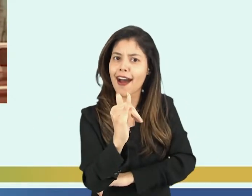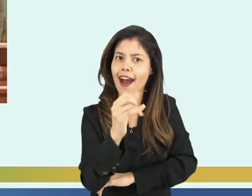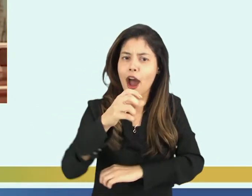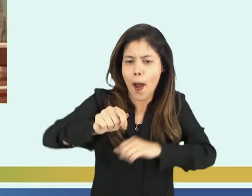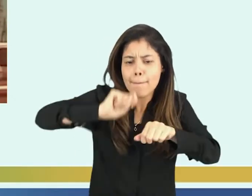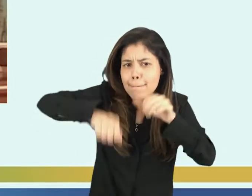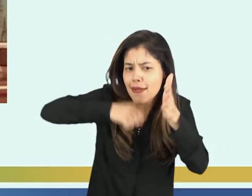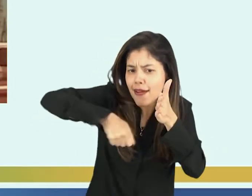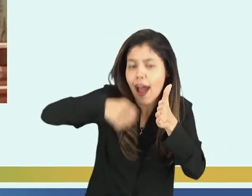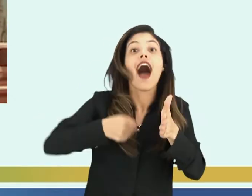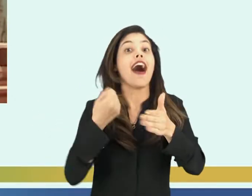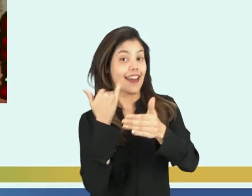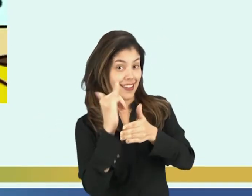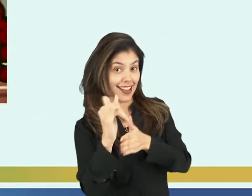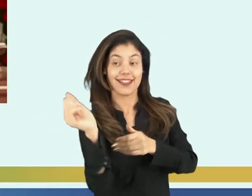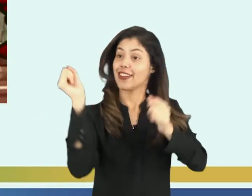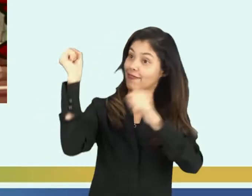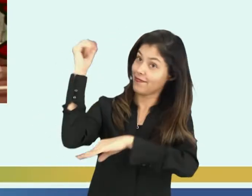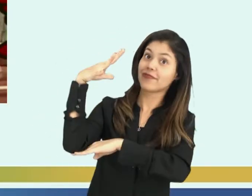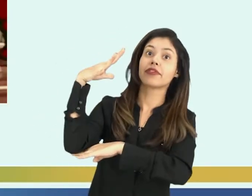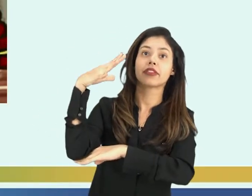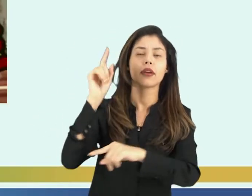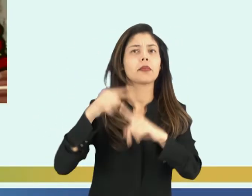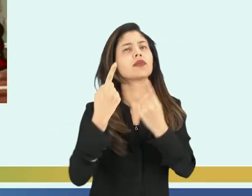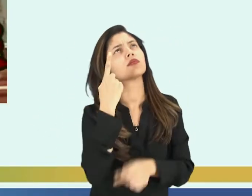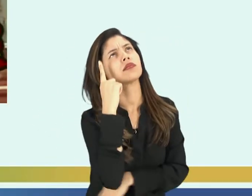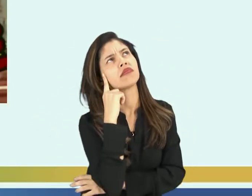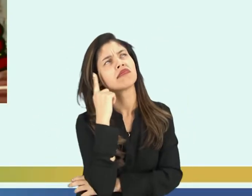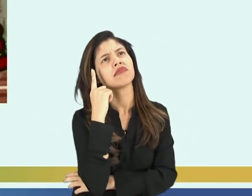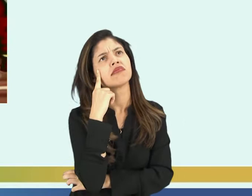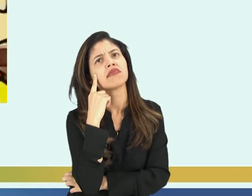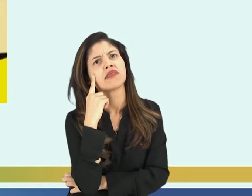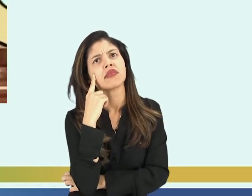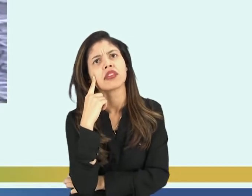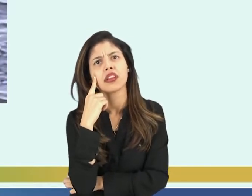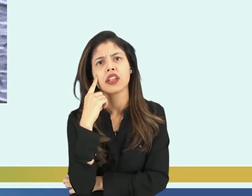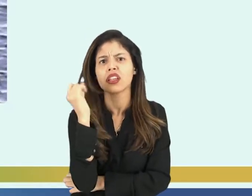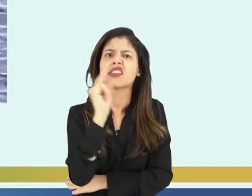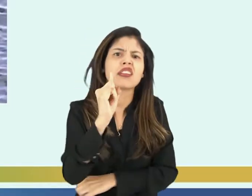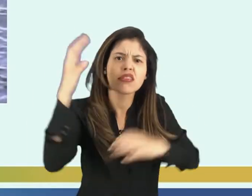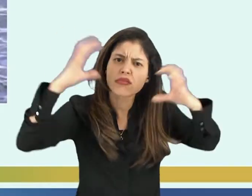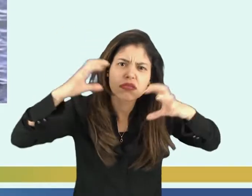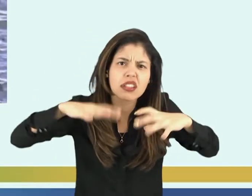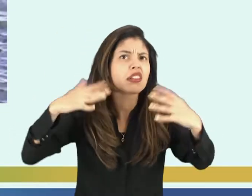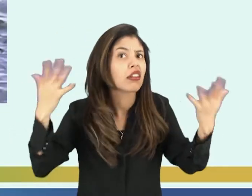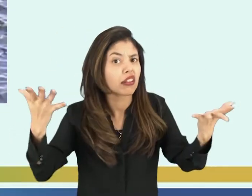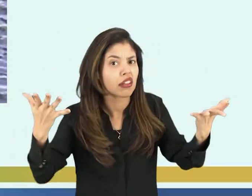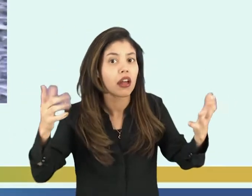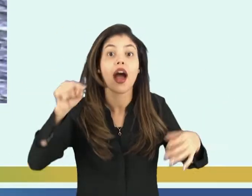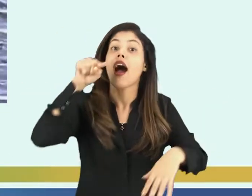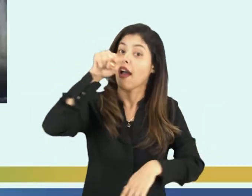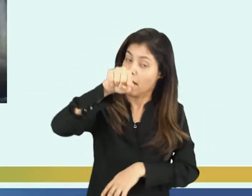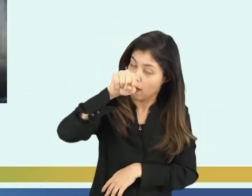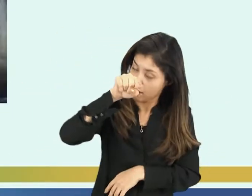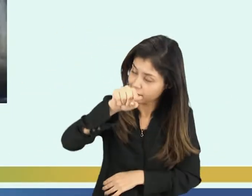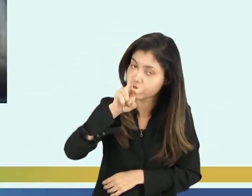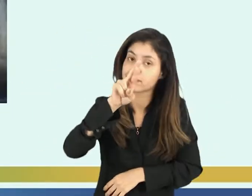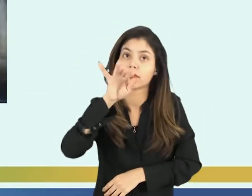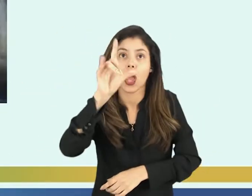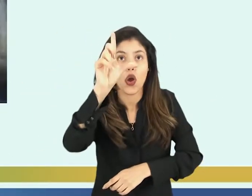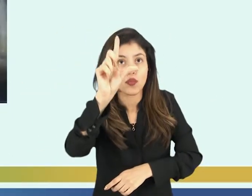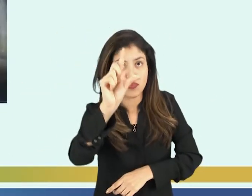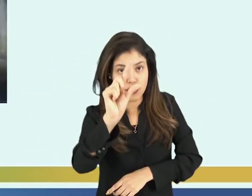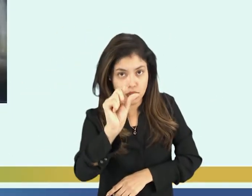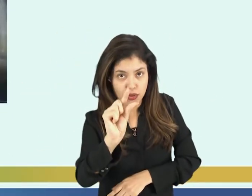mecânica em energia elétrica. Mas e se não chover? Aí, os reservatórios ficam com